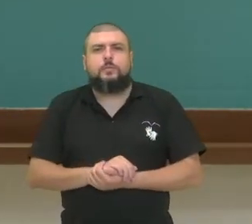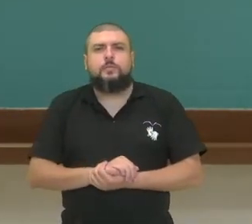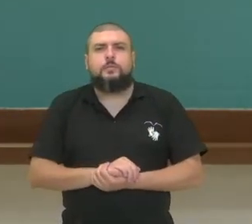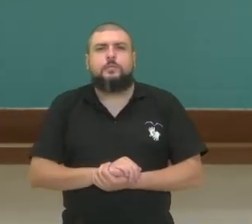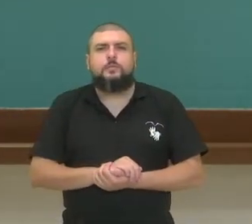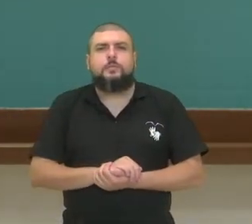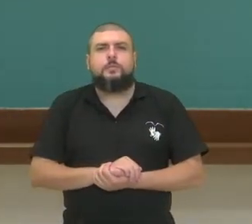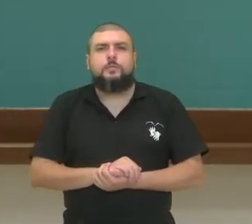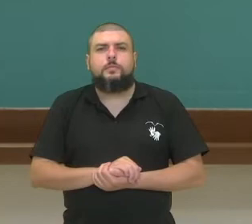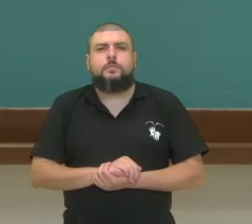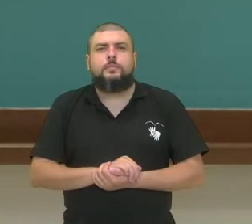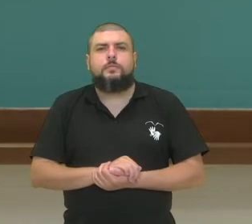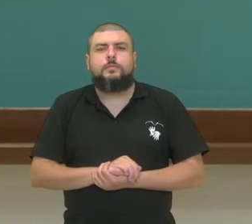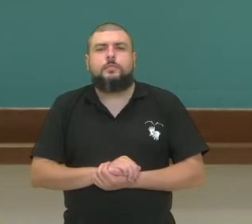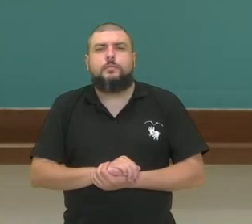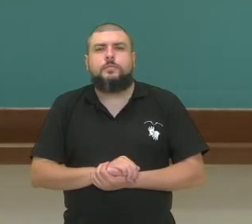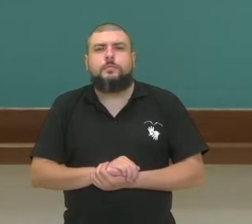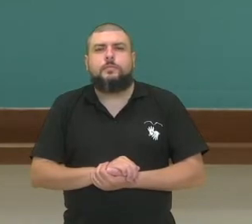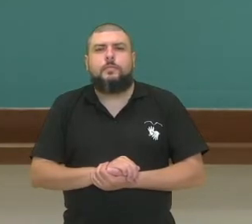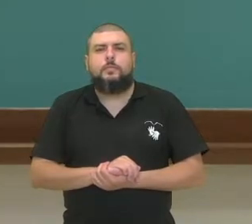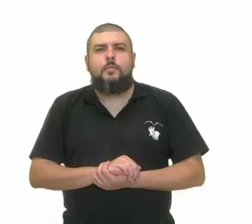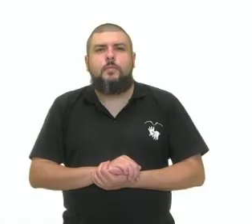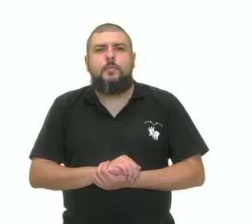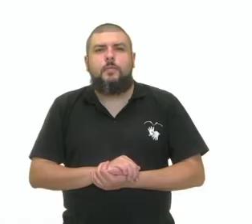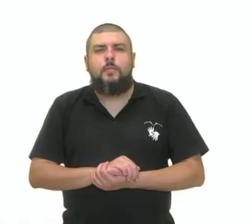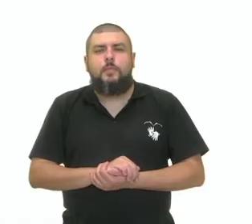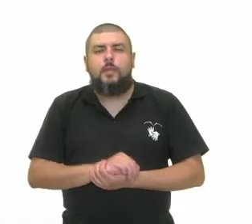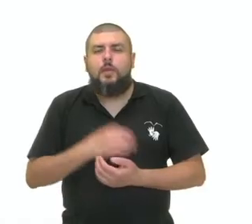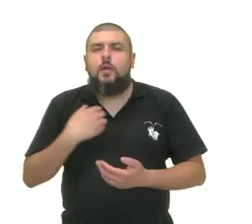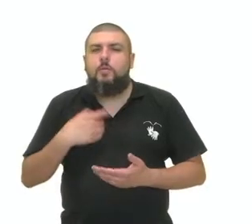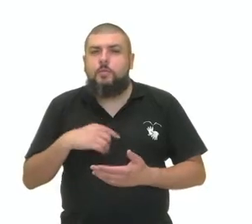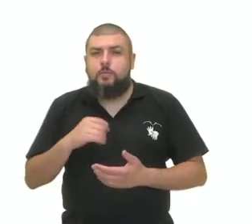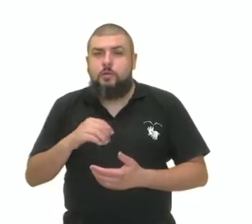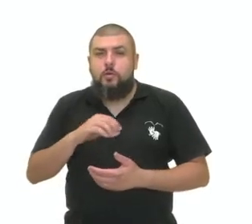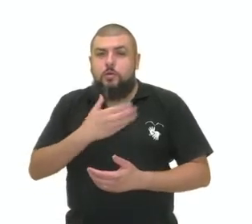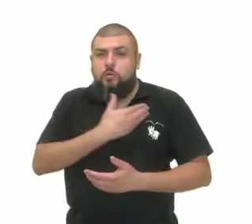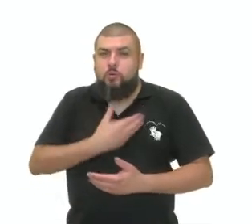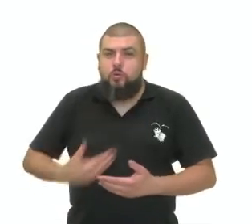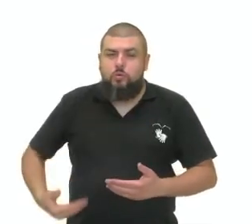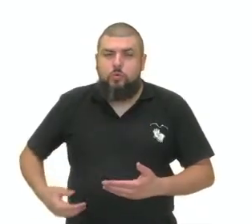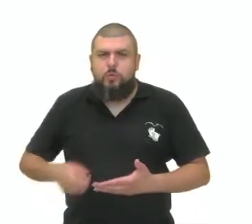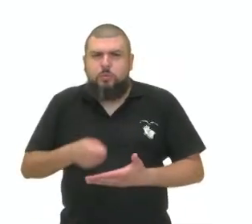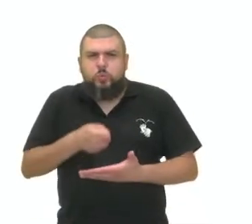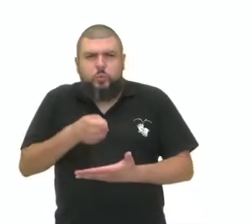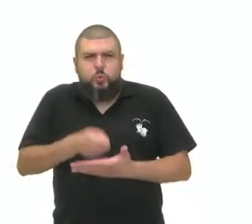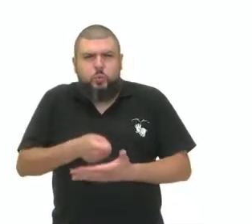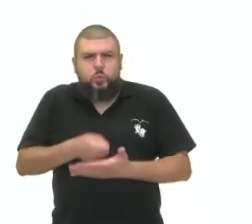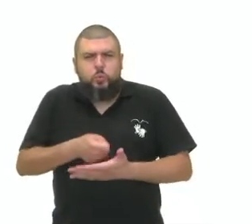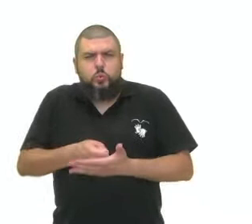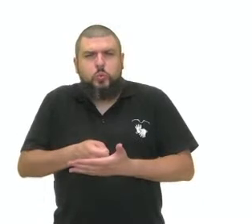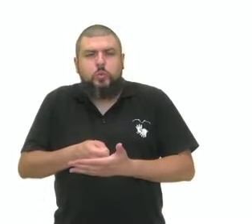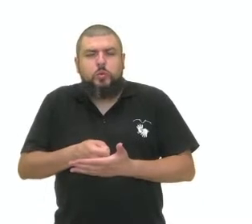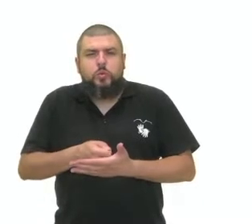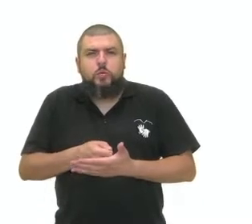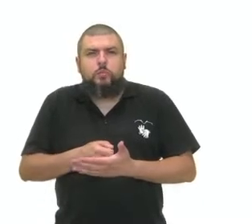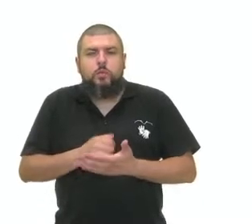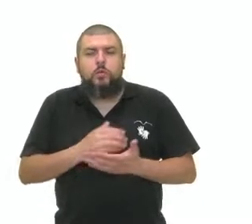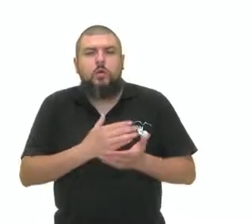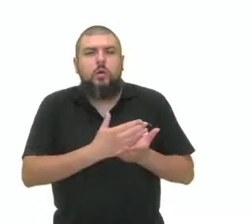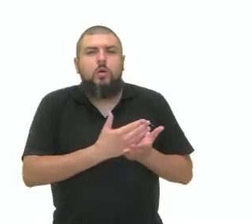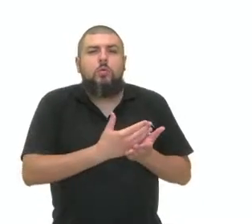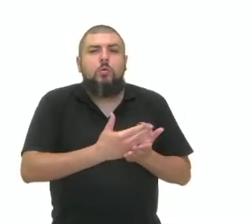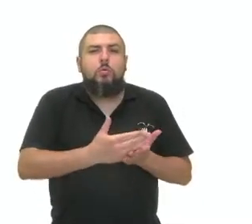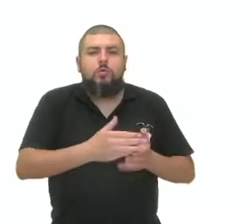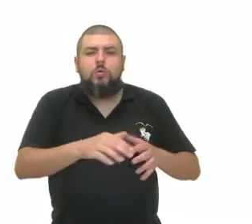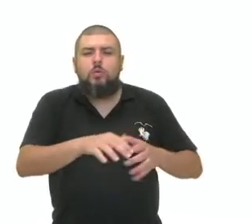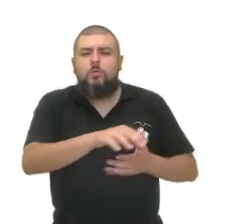estabelecidos. Então, conhecimento prévio. Com a imposição de medidas autoritárias, se destacou a resistência democrática à ditadura, na qual se